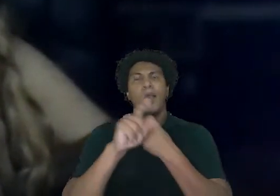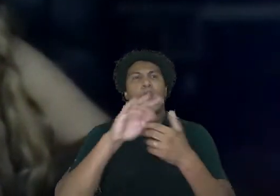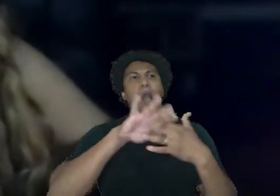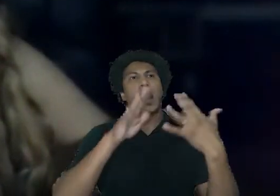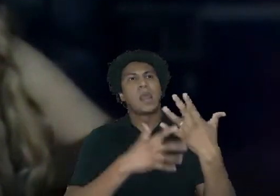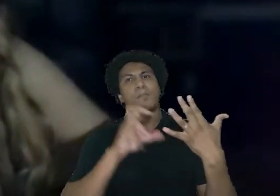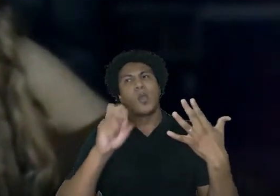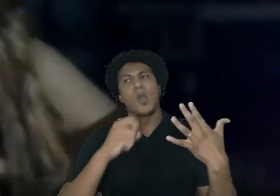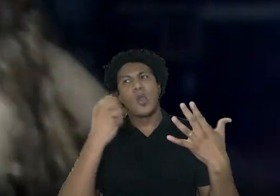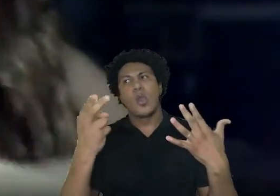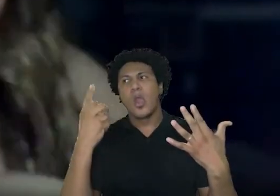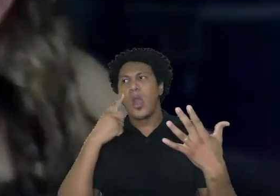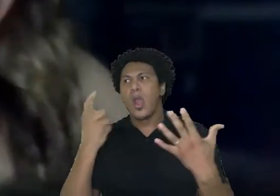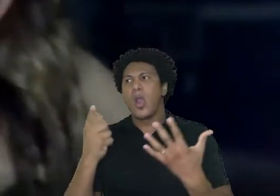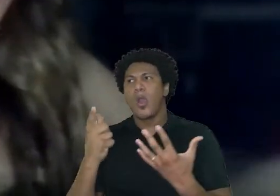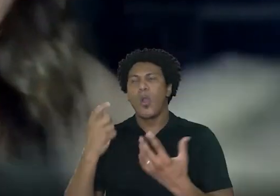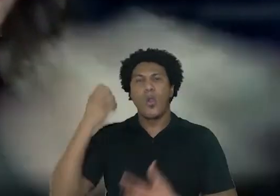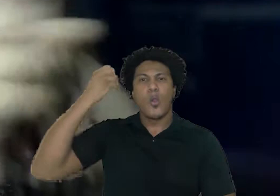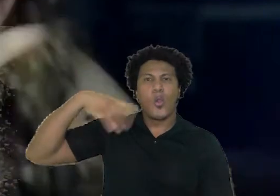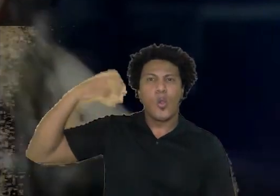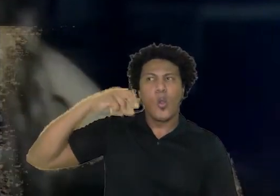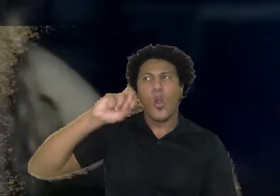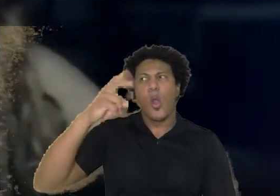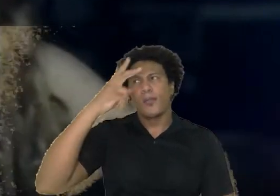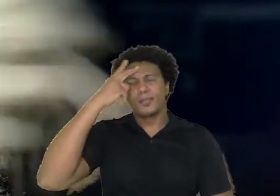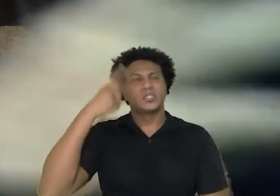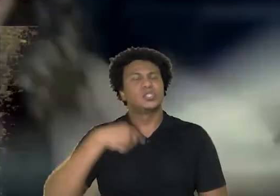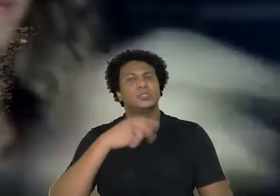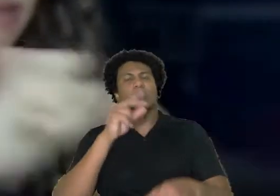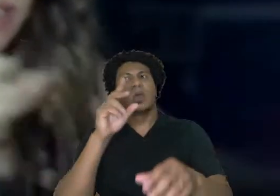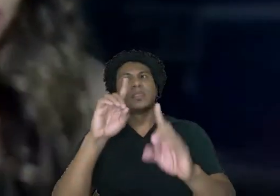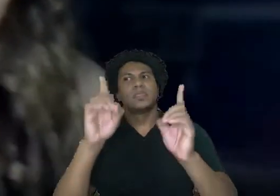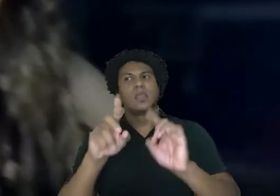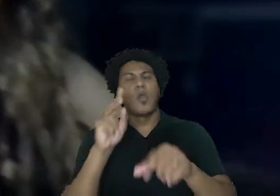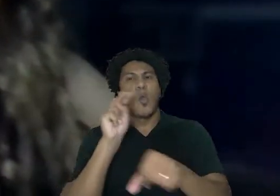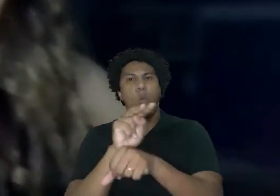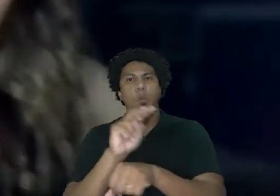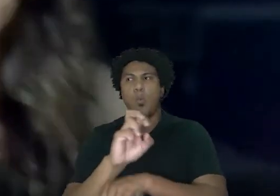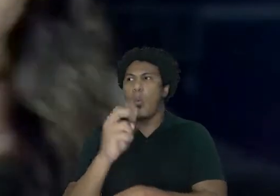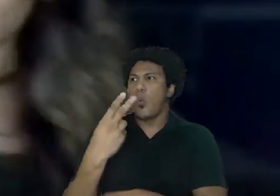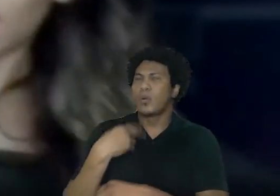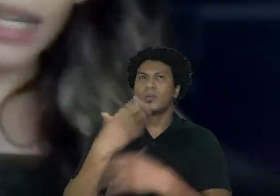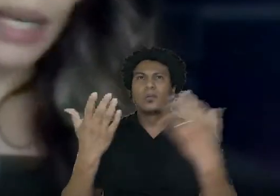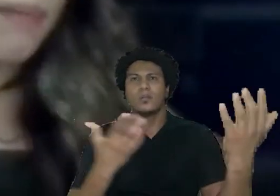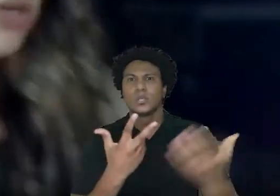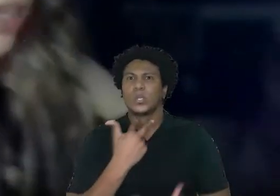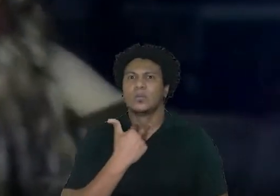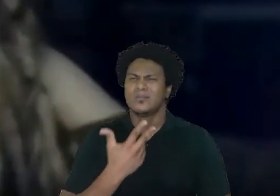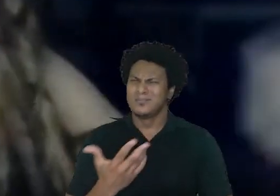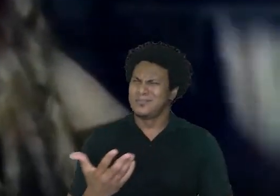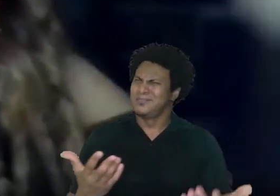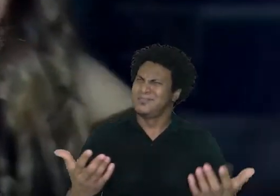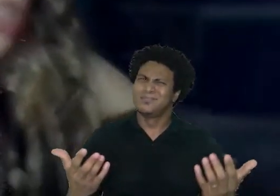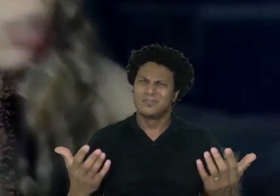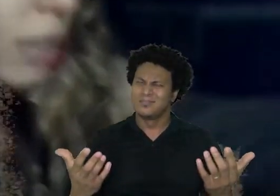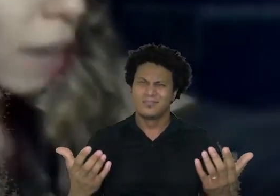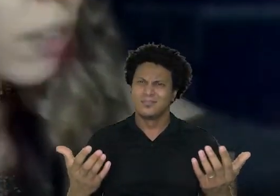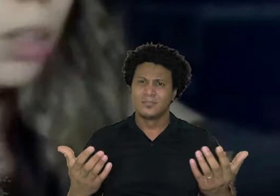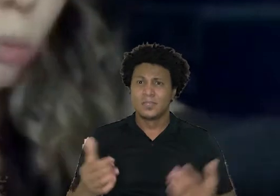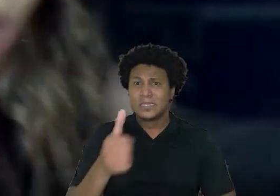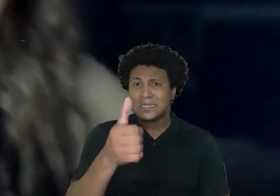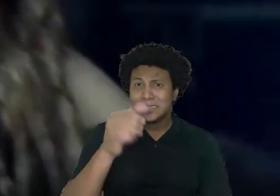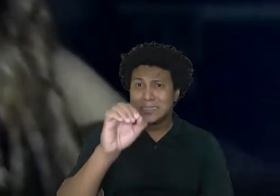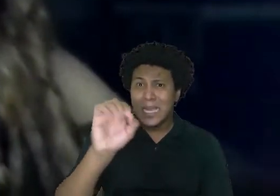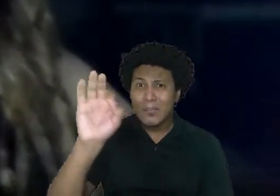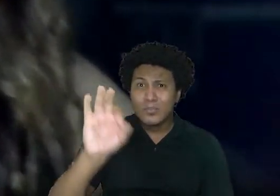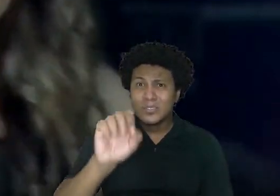ficam... que não pode dar 10% do orçamento para assegurar que tenha livros ou que tenha um protagonista DEF dando